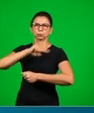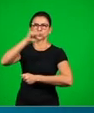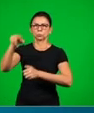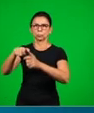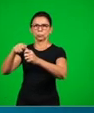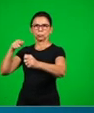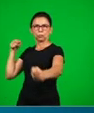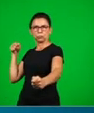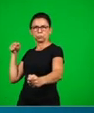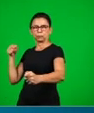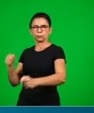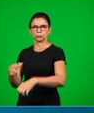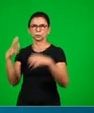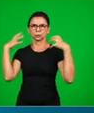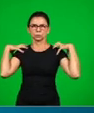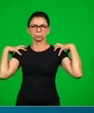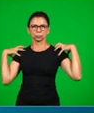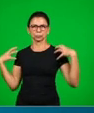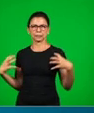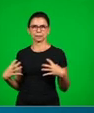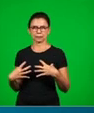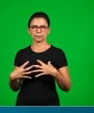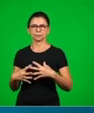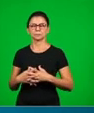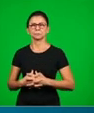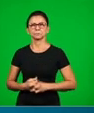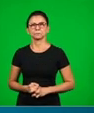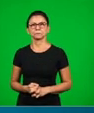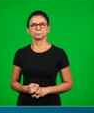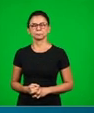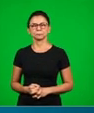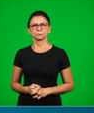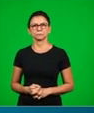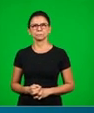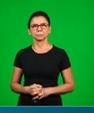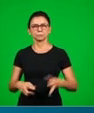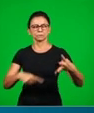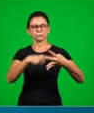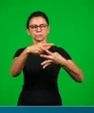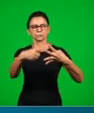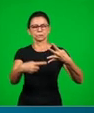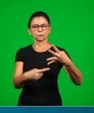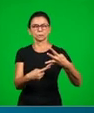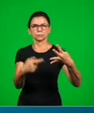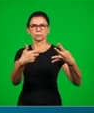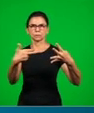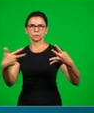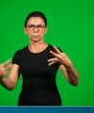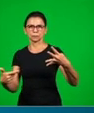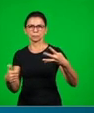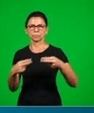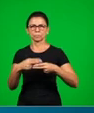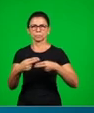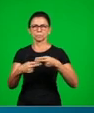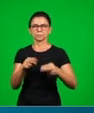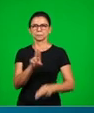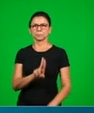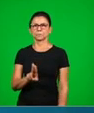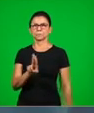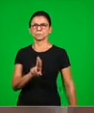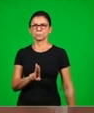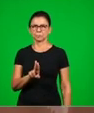e as couraças. Então aqui nós temos destacado aqui 4 armas utilizadas ali